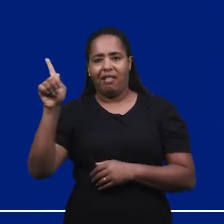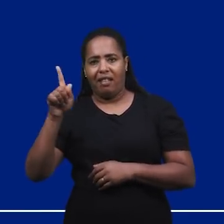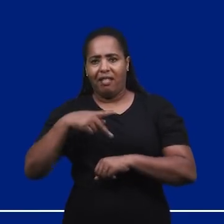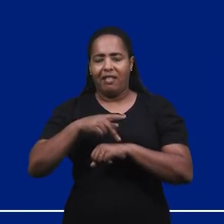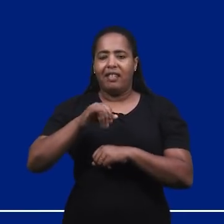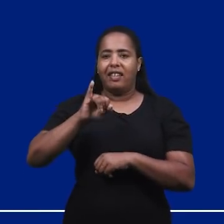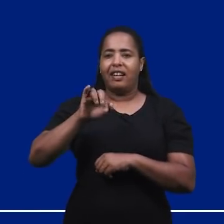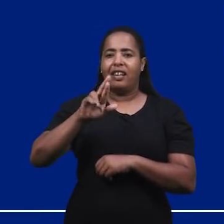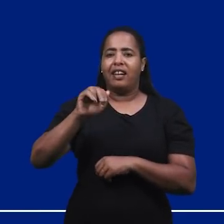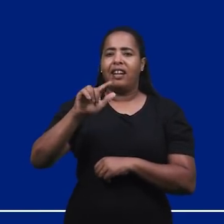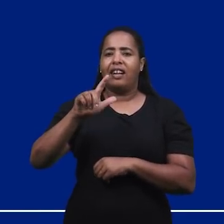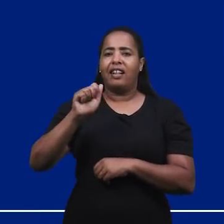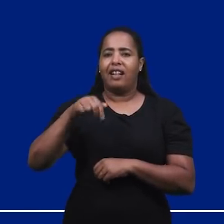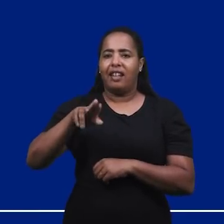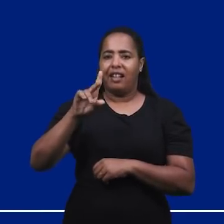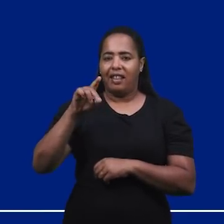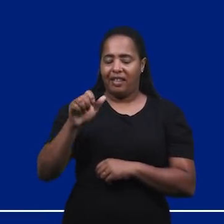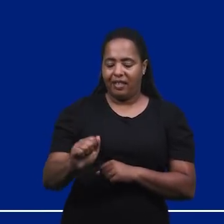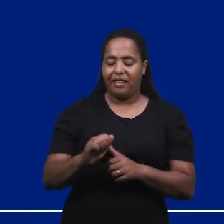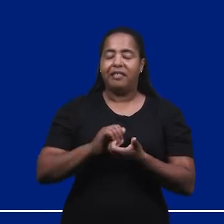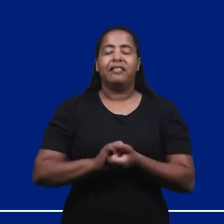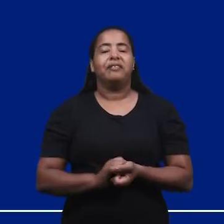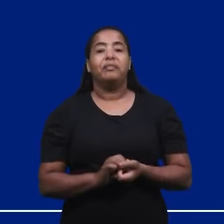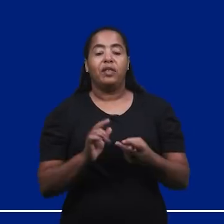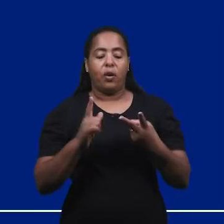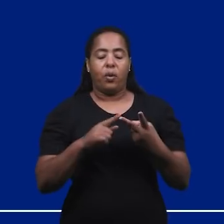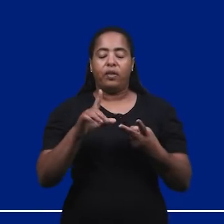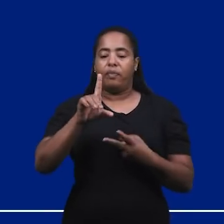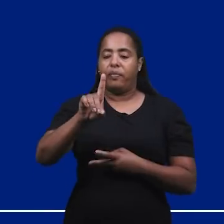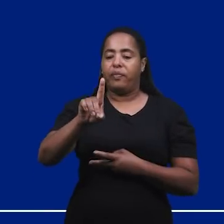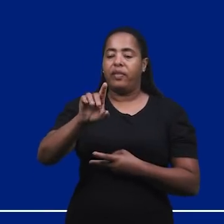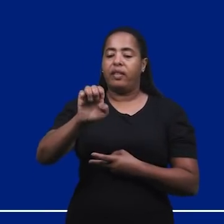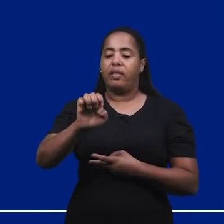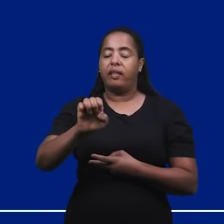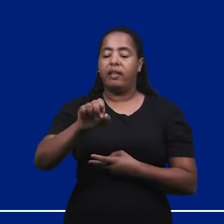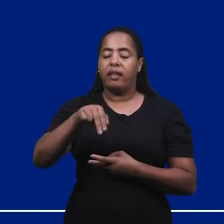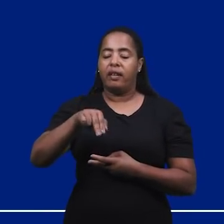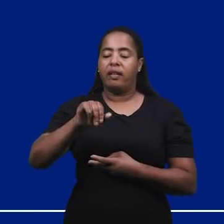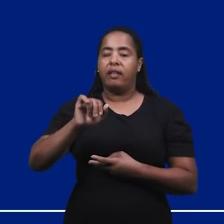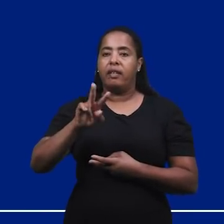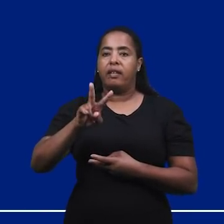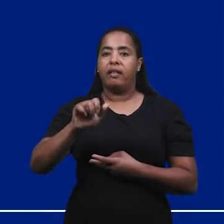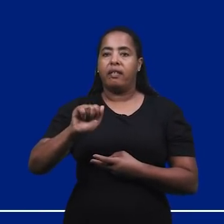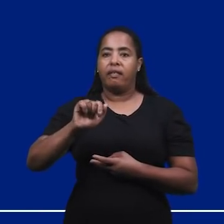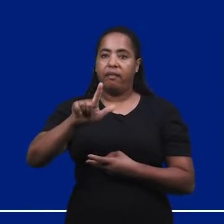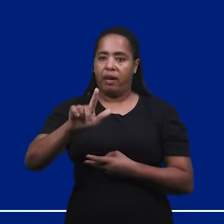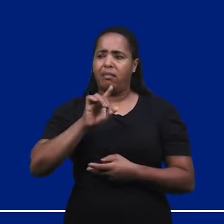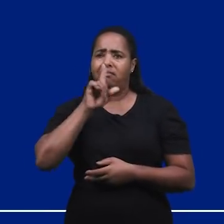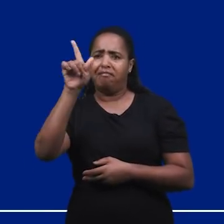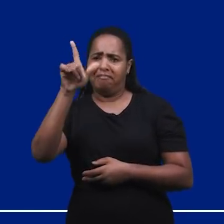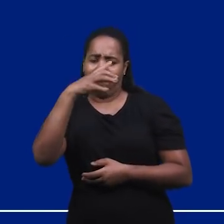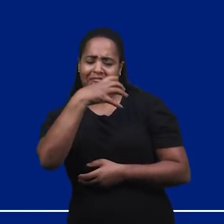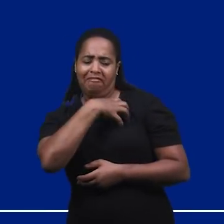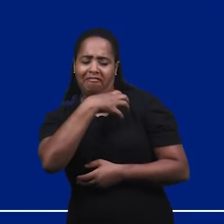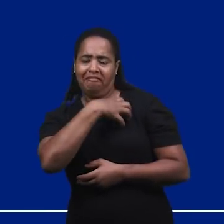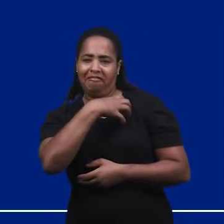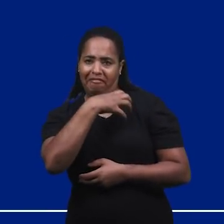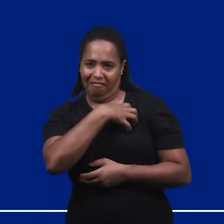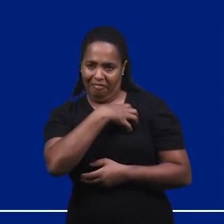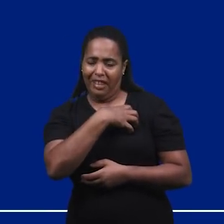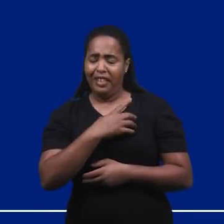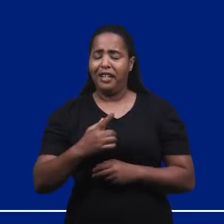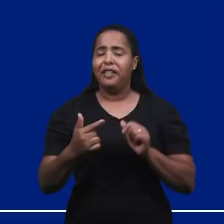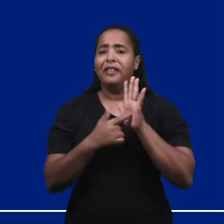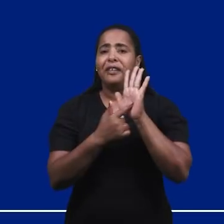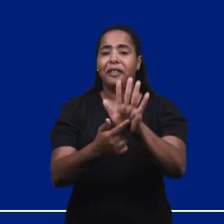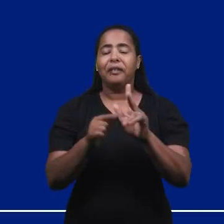outra participação, ela é de Denival César, ele é lá de Salvador, na Bahia, da igreja do bairro Garcia, na Bahia. Ele